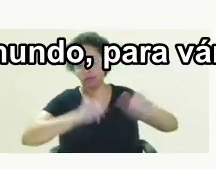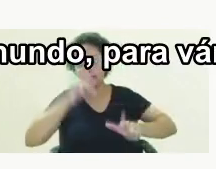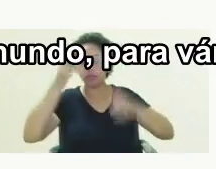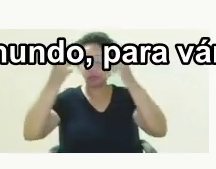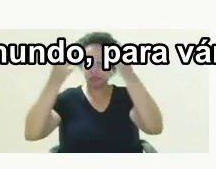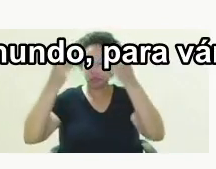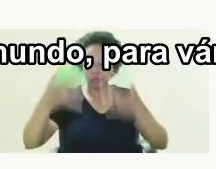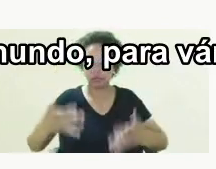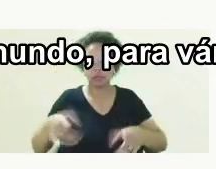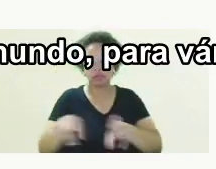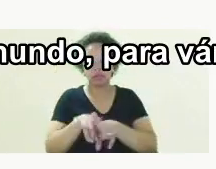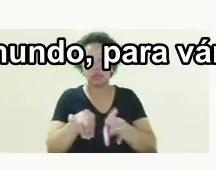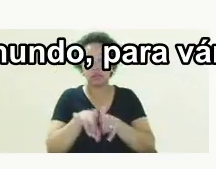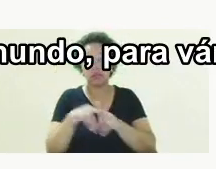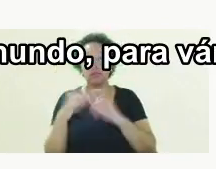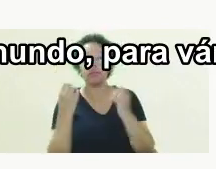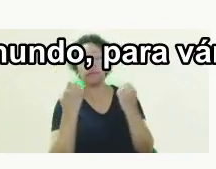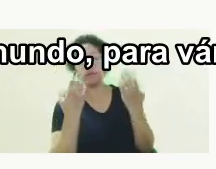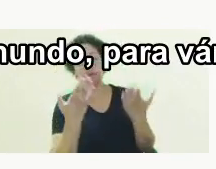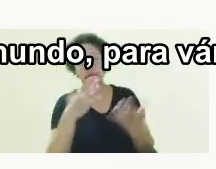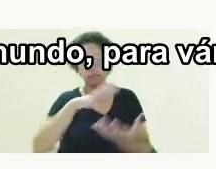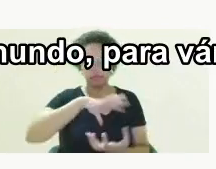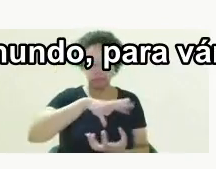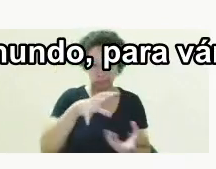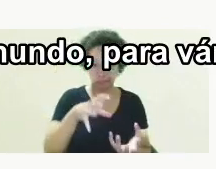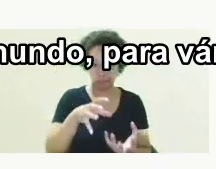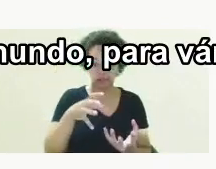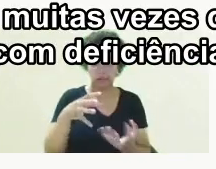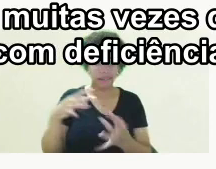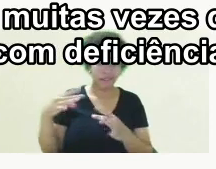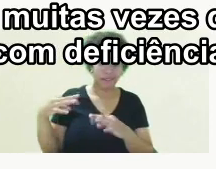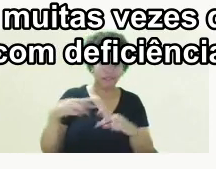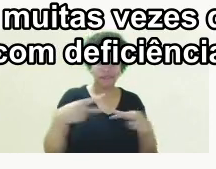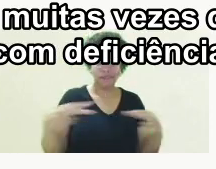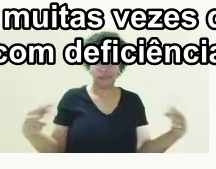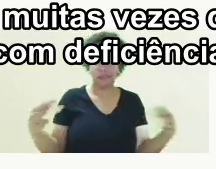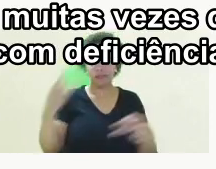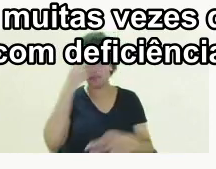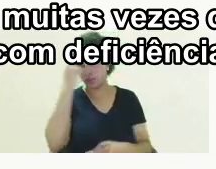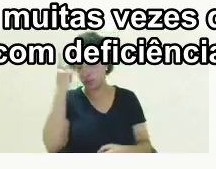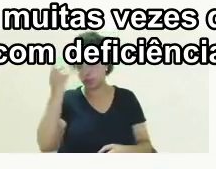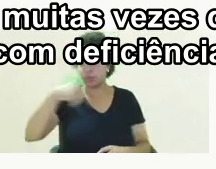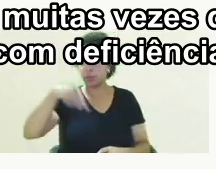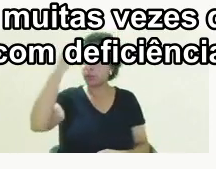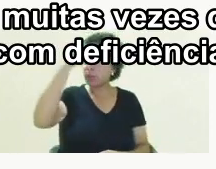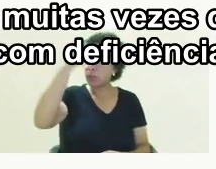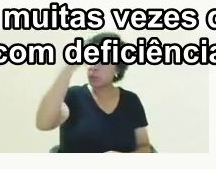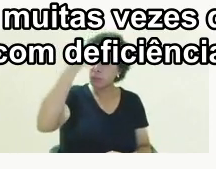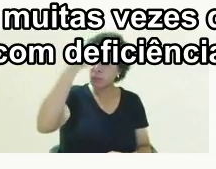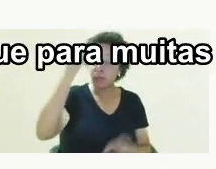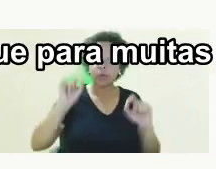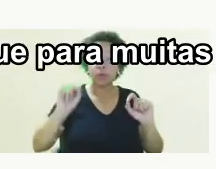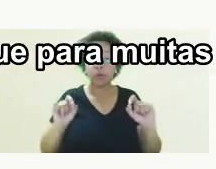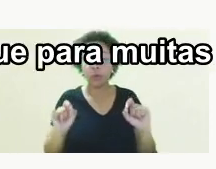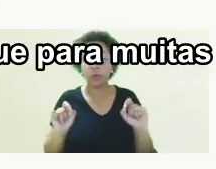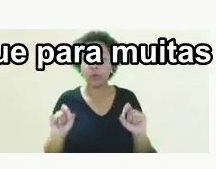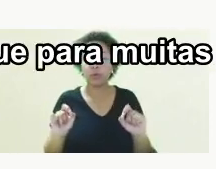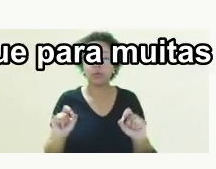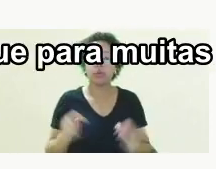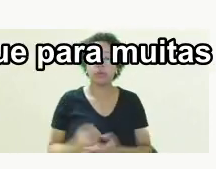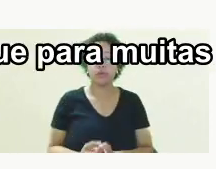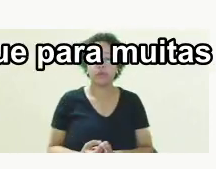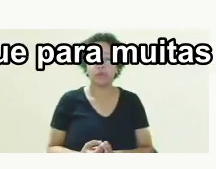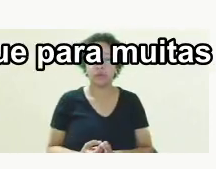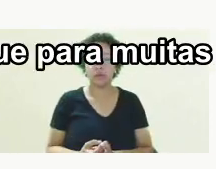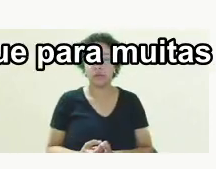que para o mundo, para várias pessoas, né? A gente pensa muitas vezes que é só para pessoa com deficiência visual, mas vamos